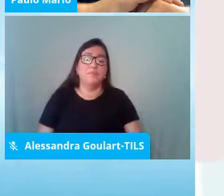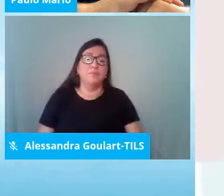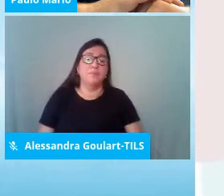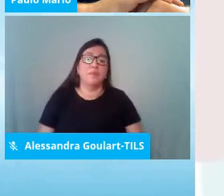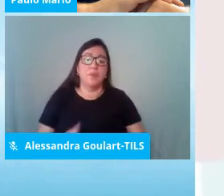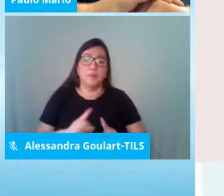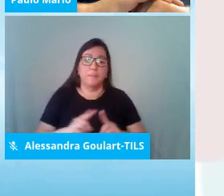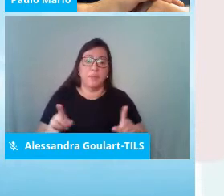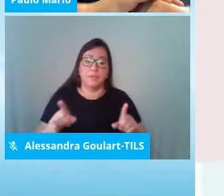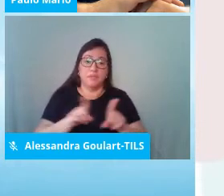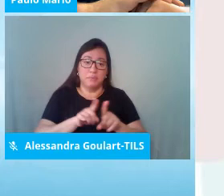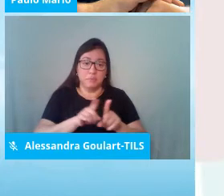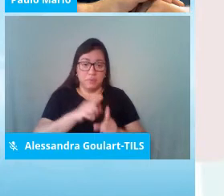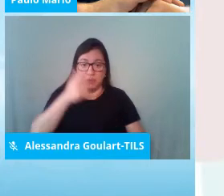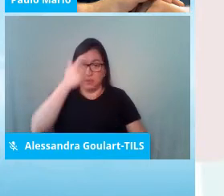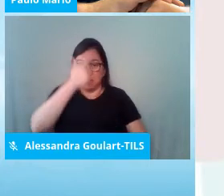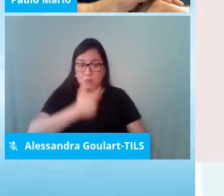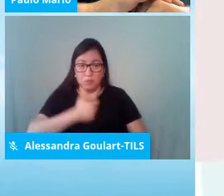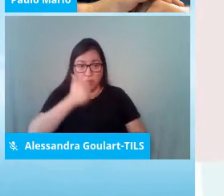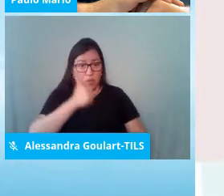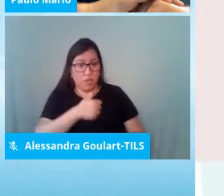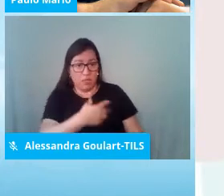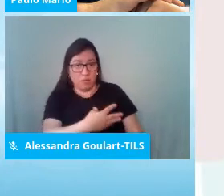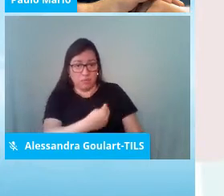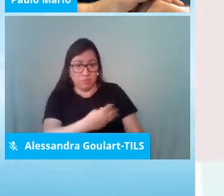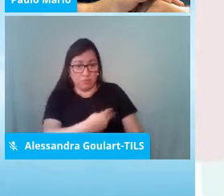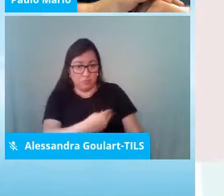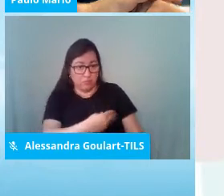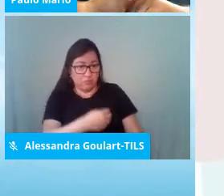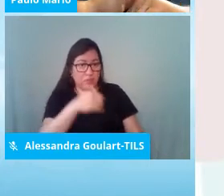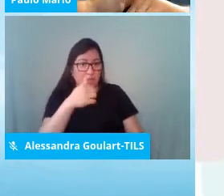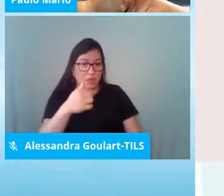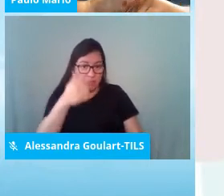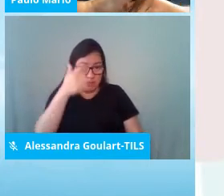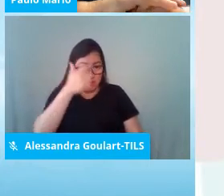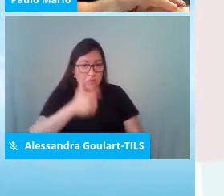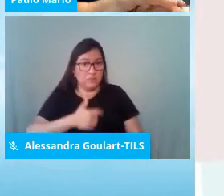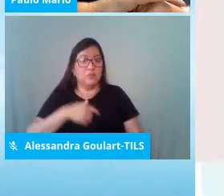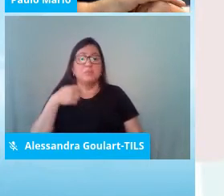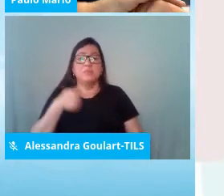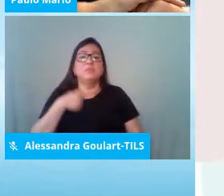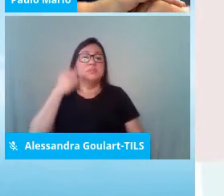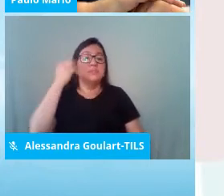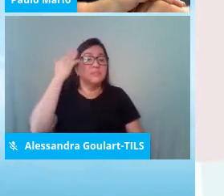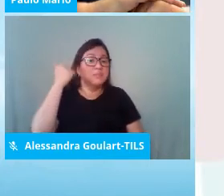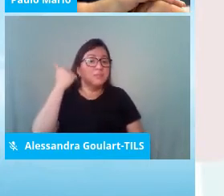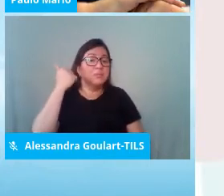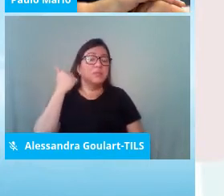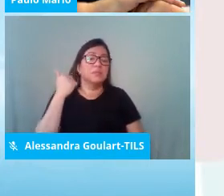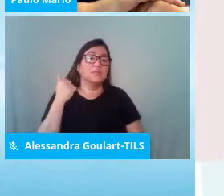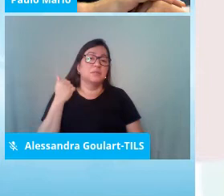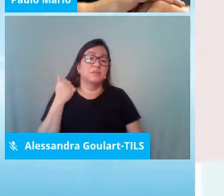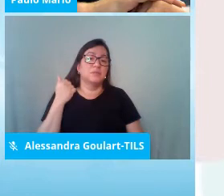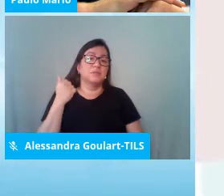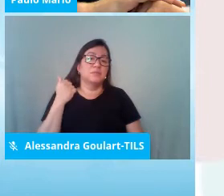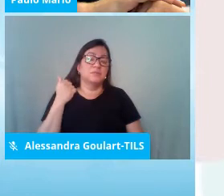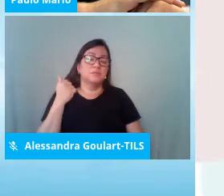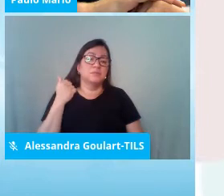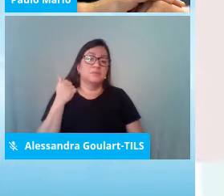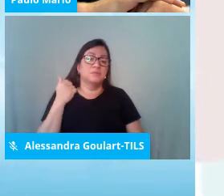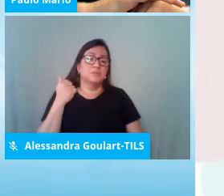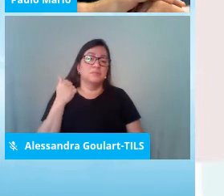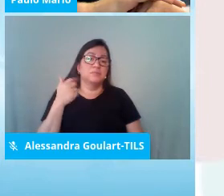está amamentando, a gente teria que ter o conhecimento da relevância